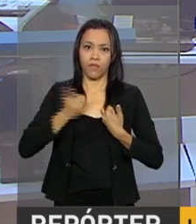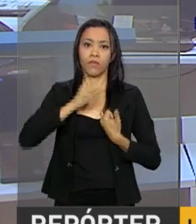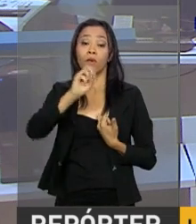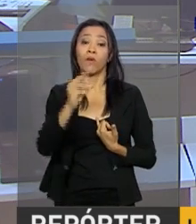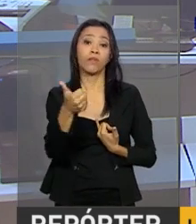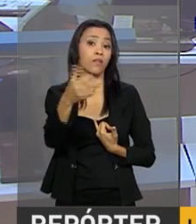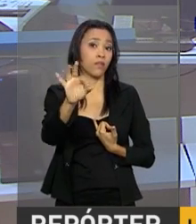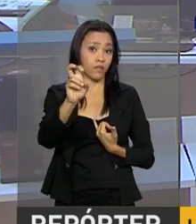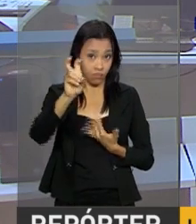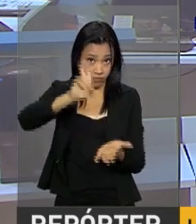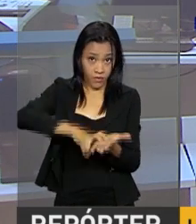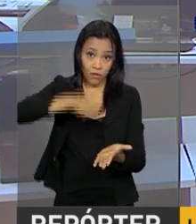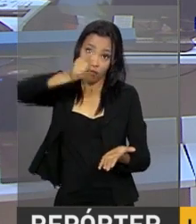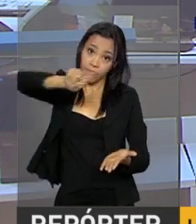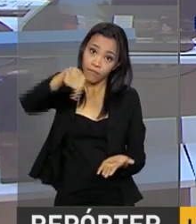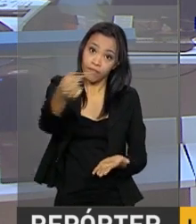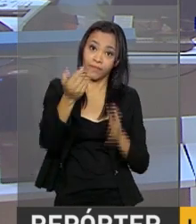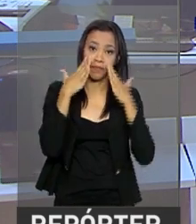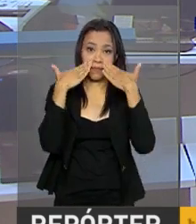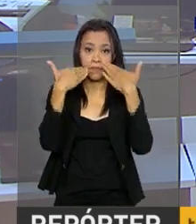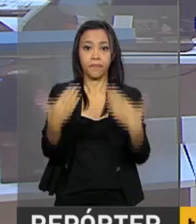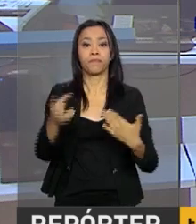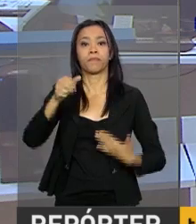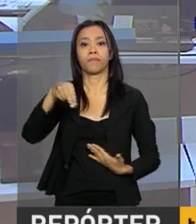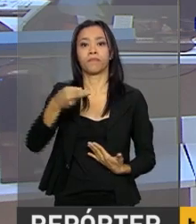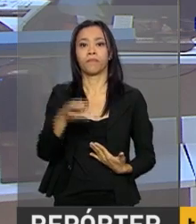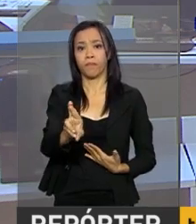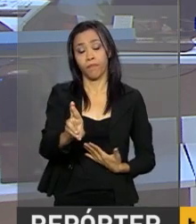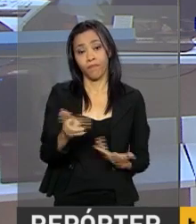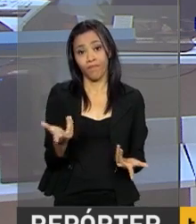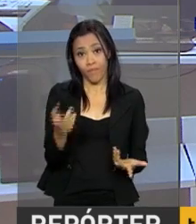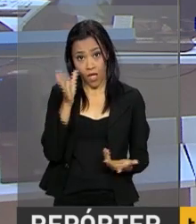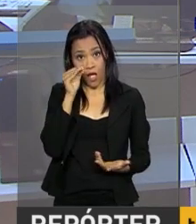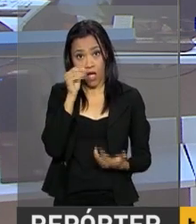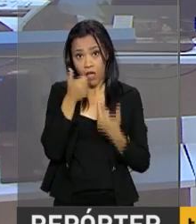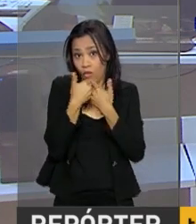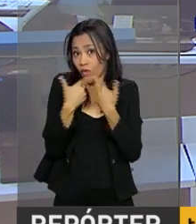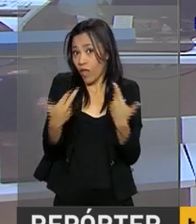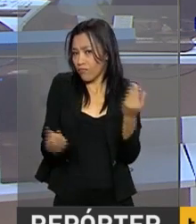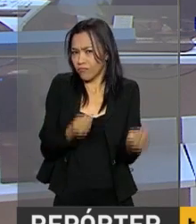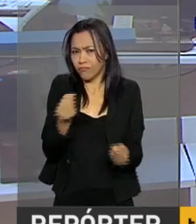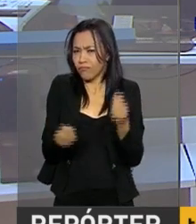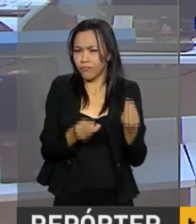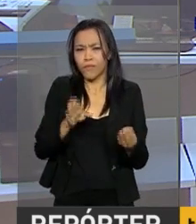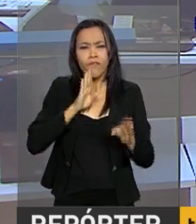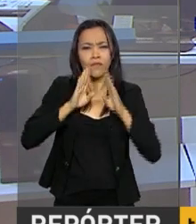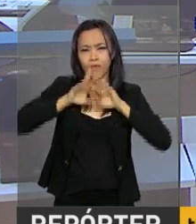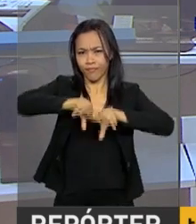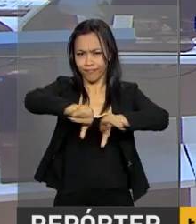às 10 da manhã na próxima edição do Repórter NBR. Acompanhe também as novidades em